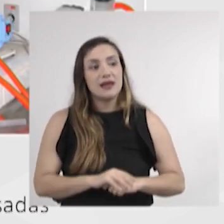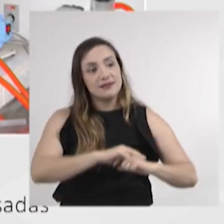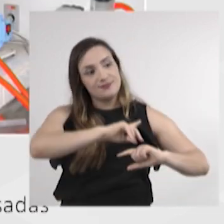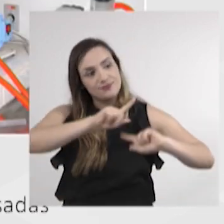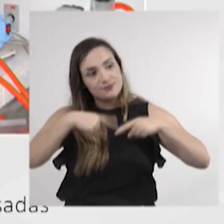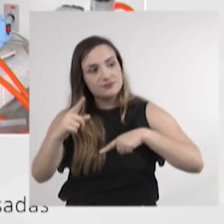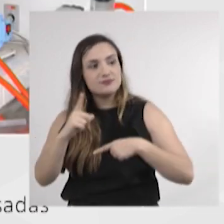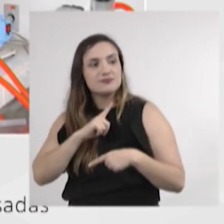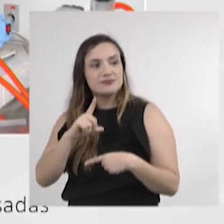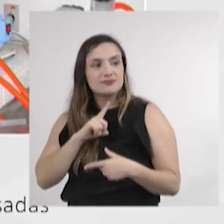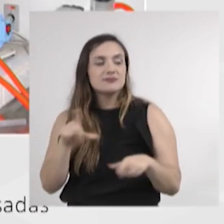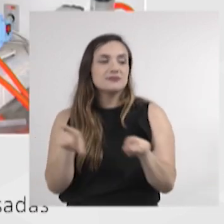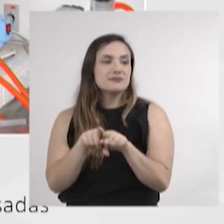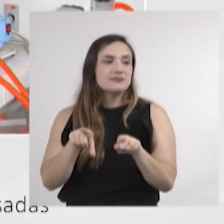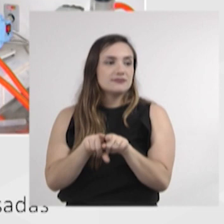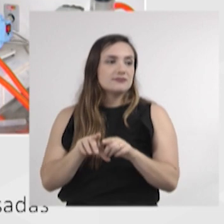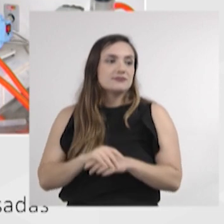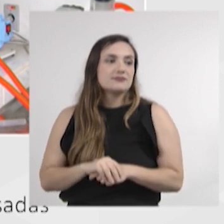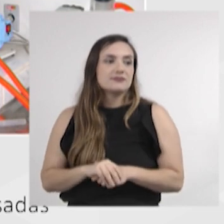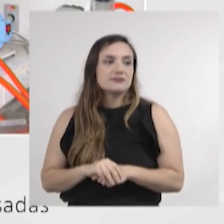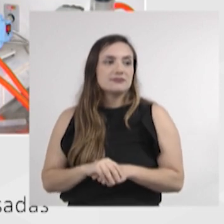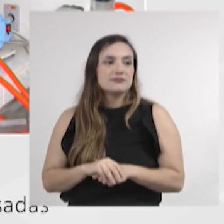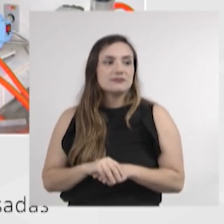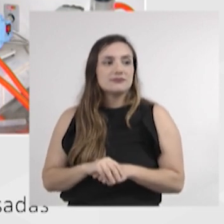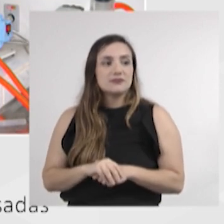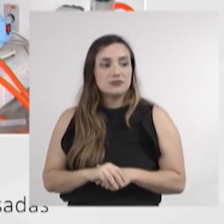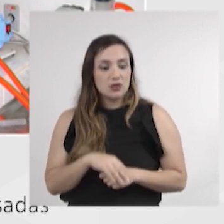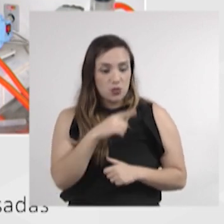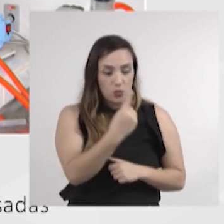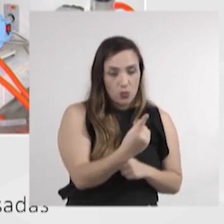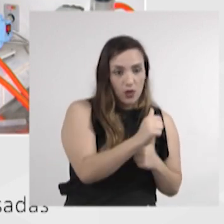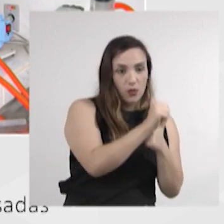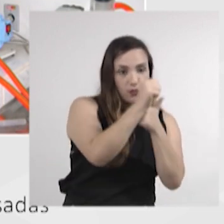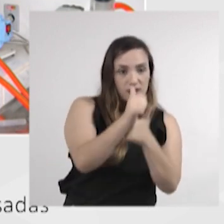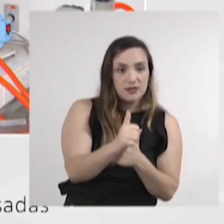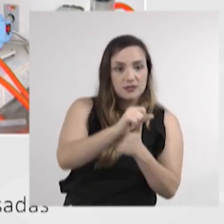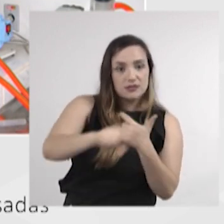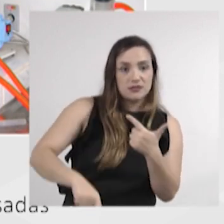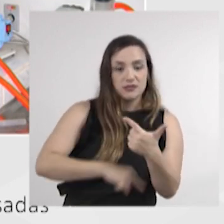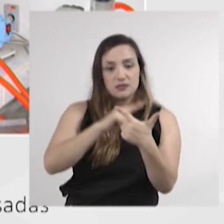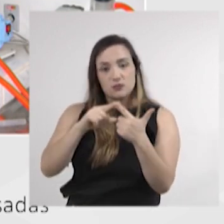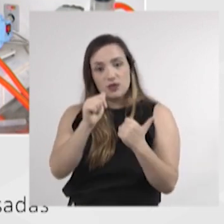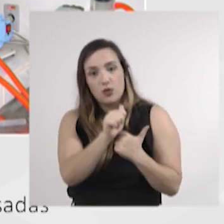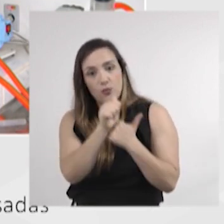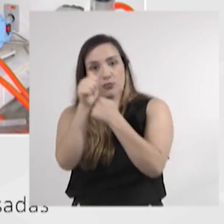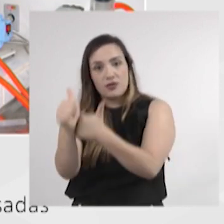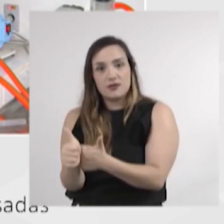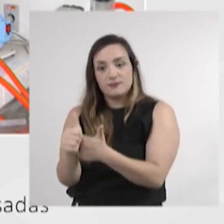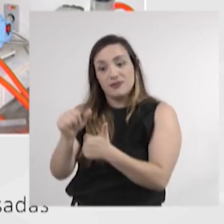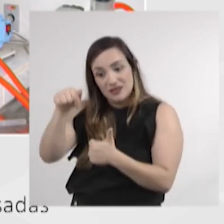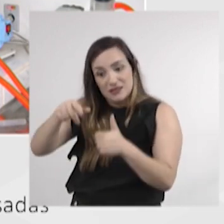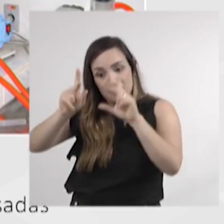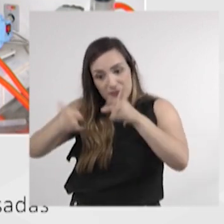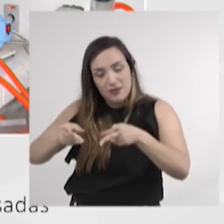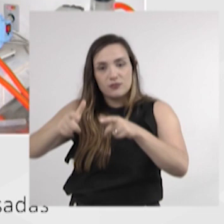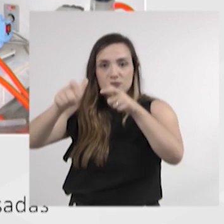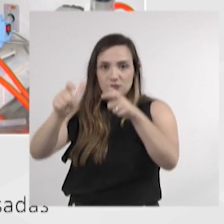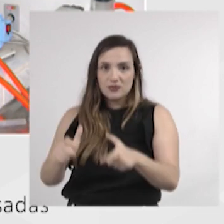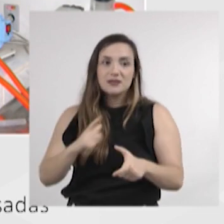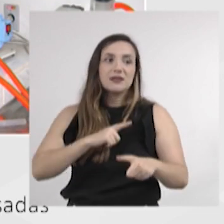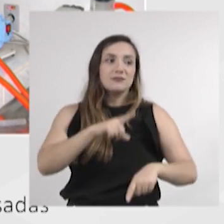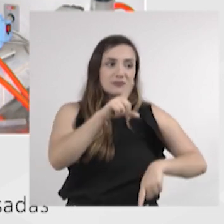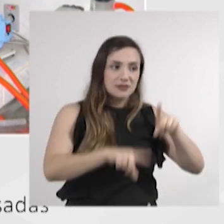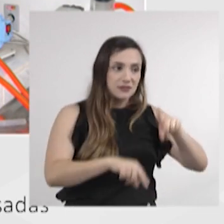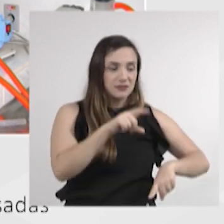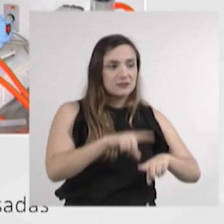sequência, nós temos também, isso é um tipo de monitoramento, tem a segunda parte do monitoramento. Nesses mesmos locais onde nós temos